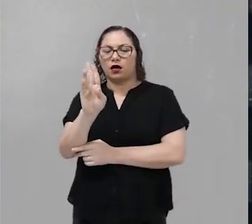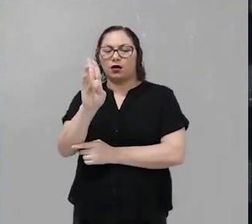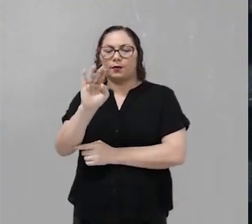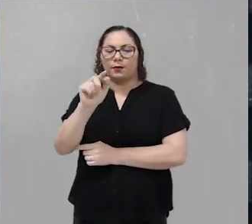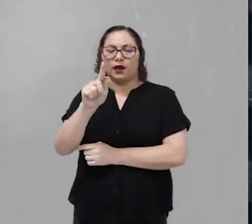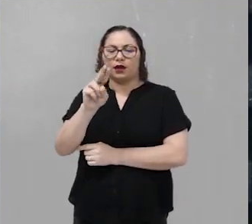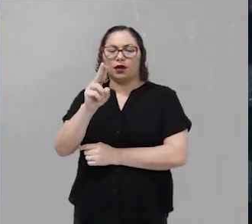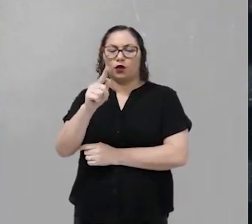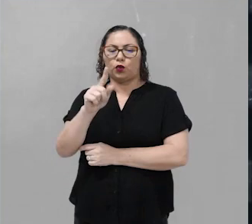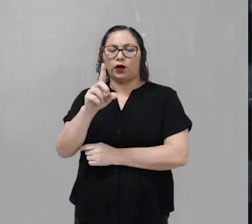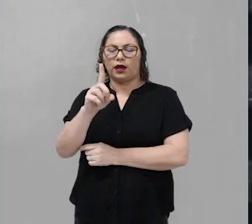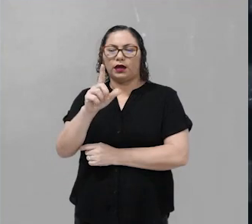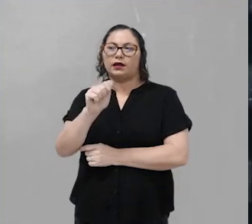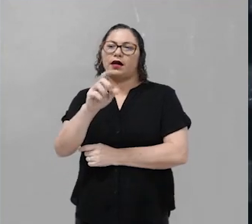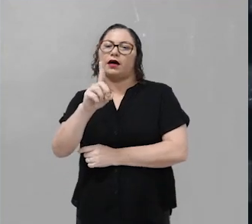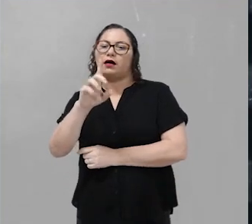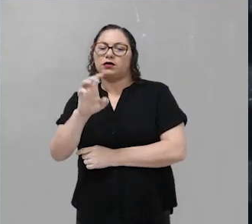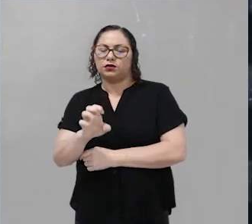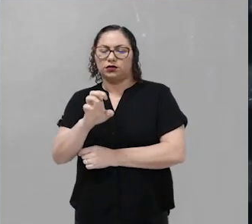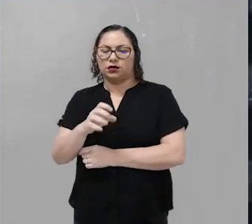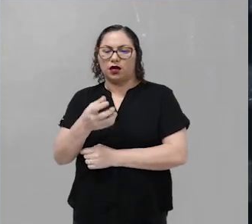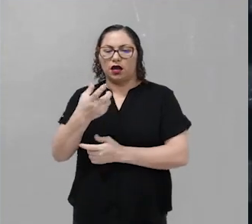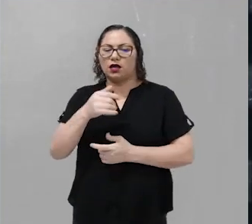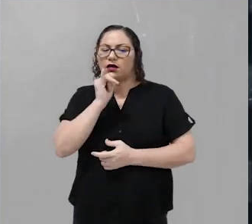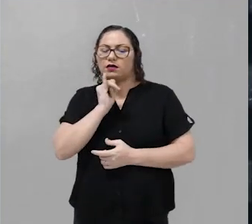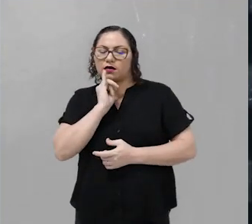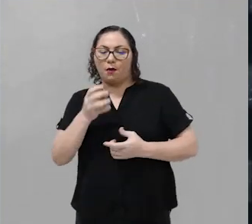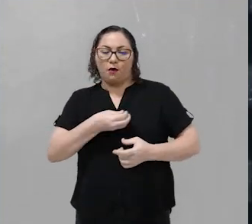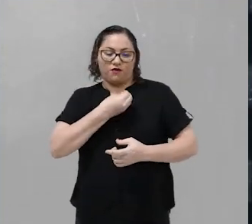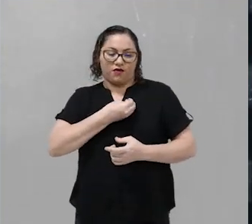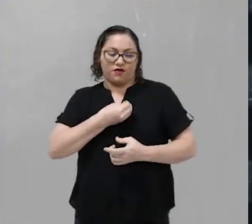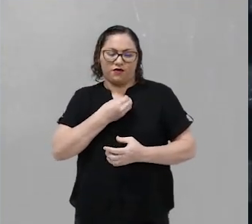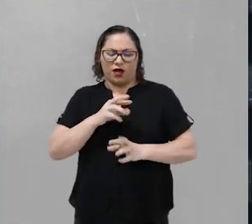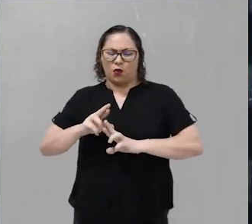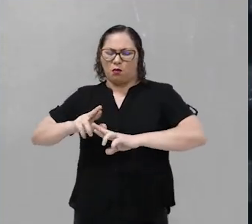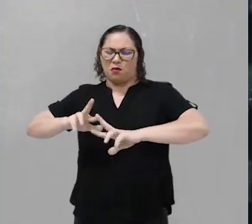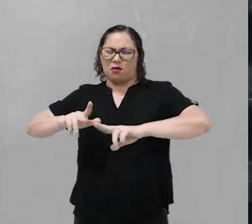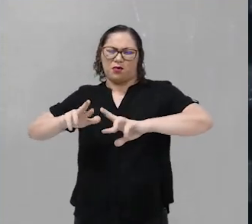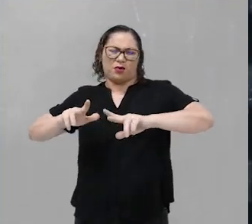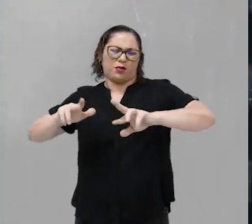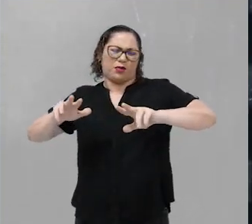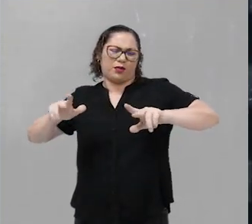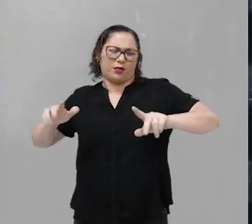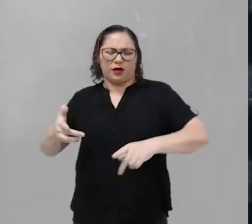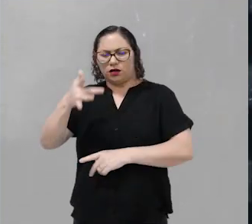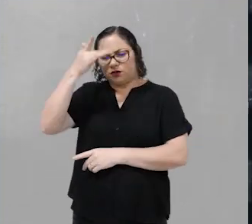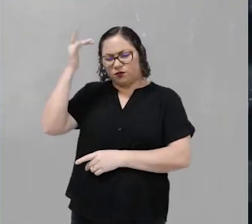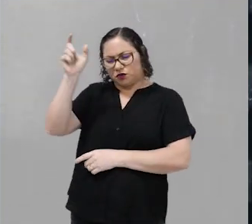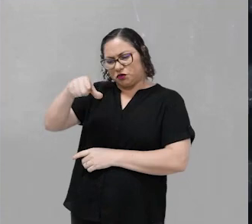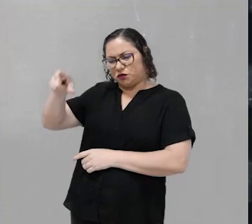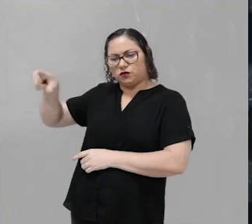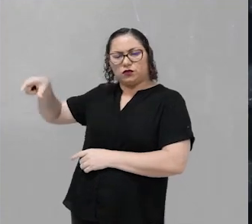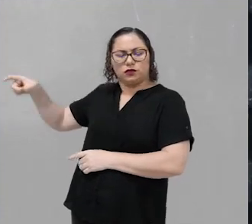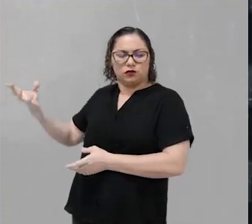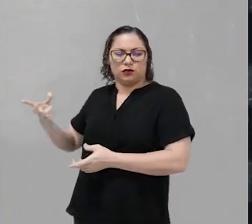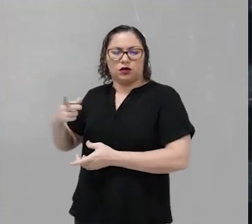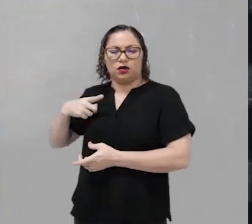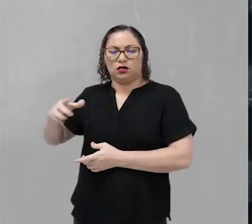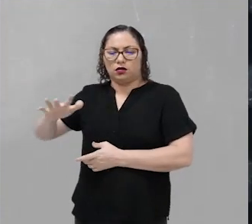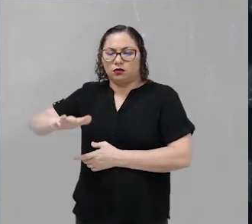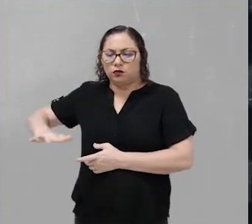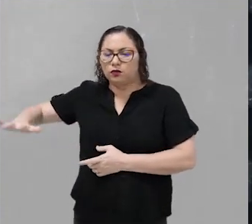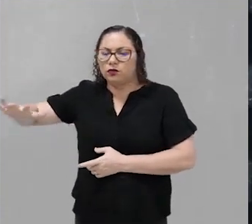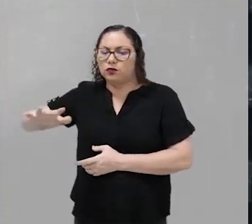em um local com milhões de pessoas, porque a área urbana é uma área, né, que tem uma população muito